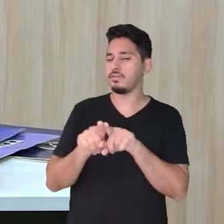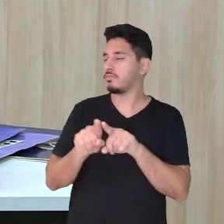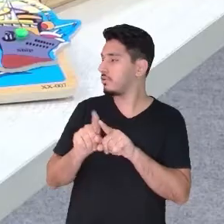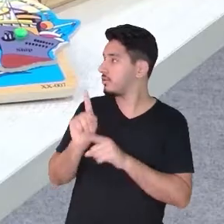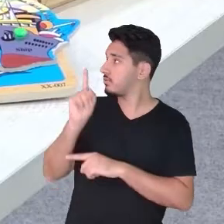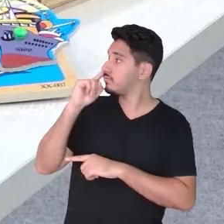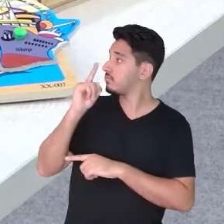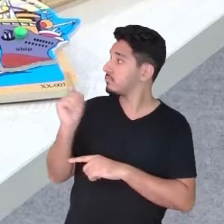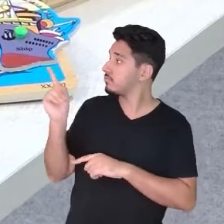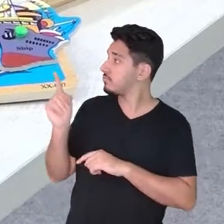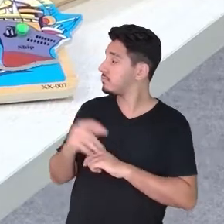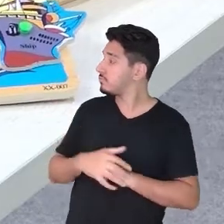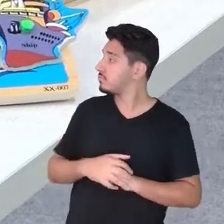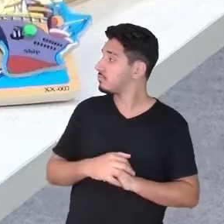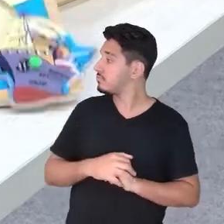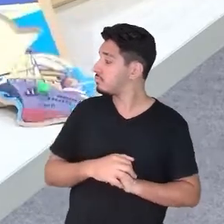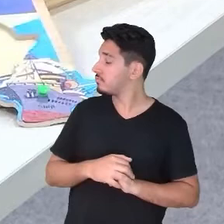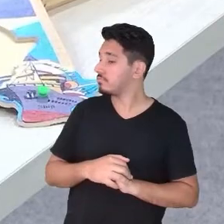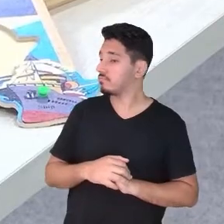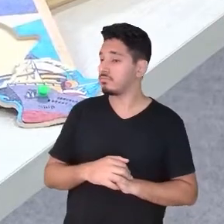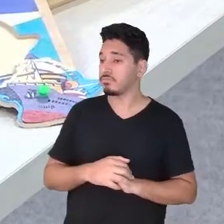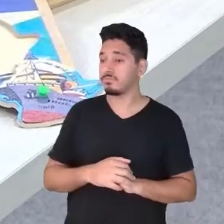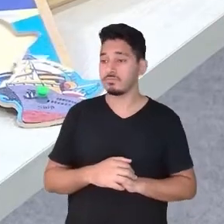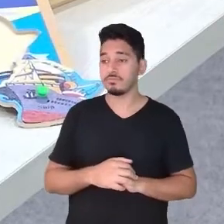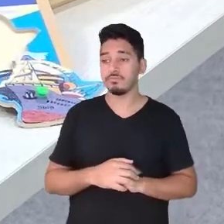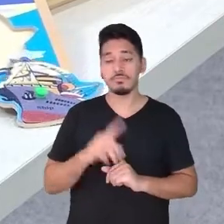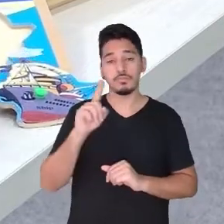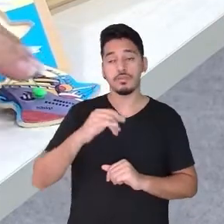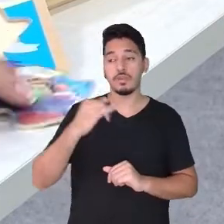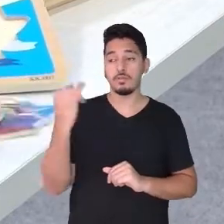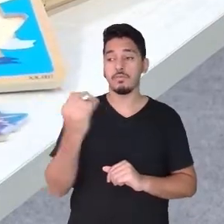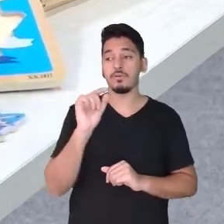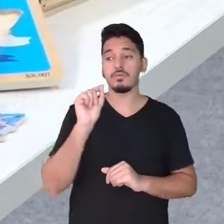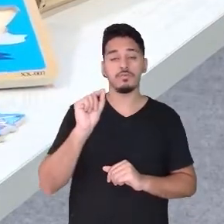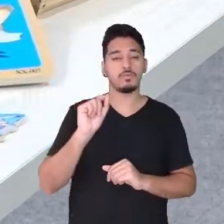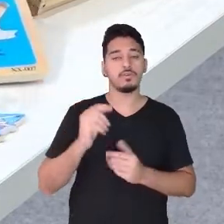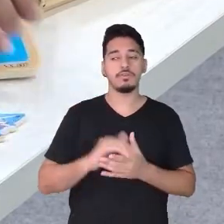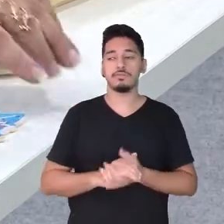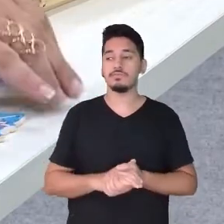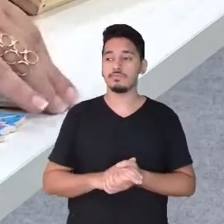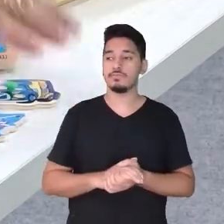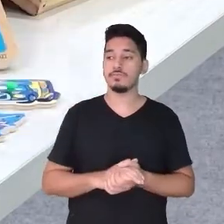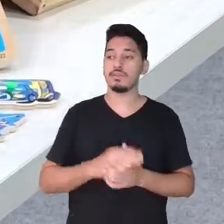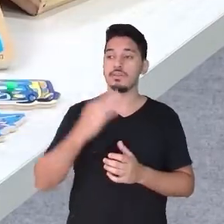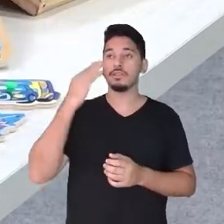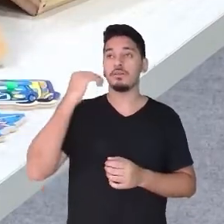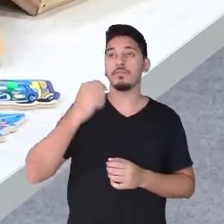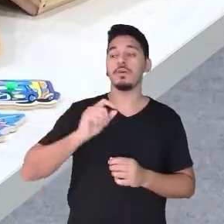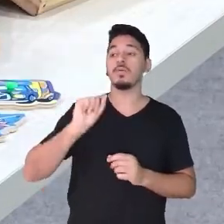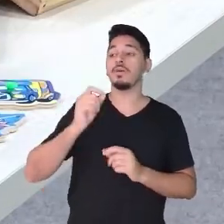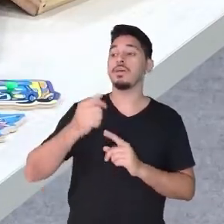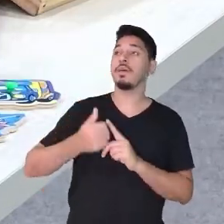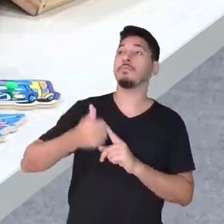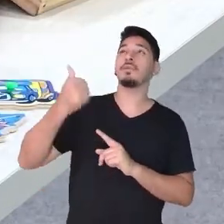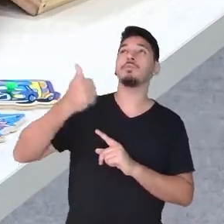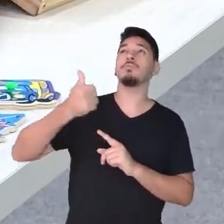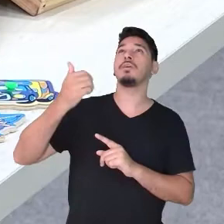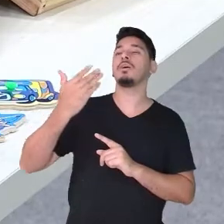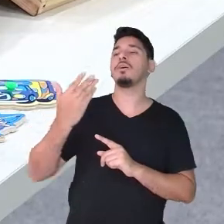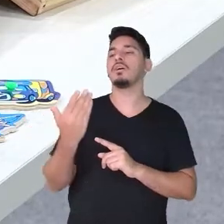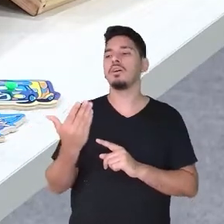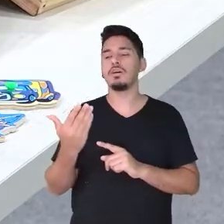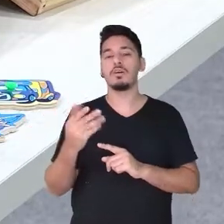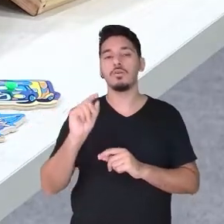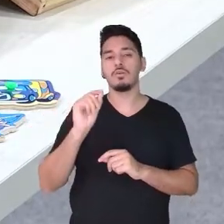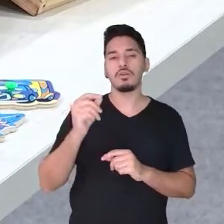quebra-cabeça, não é? Onde é importante trabalhar o que é primeiro os meios